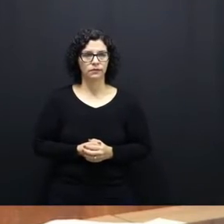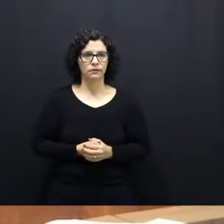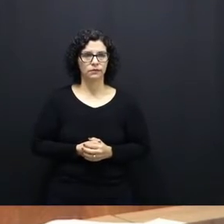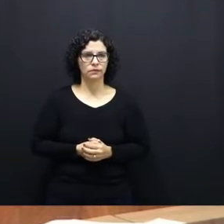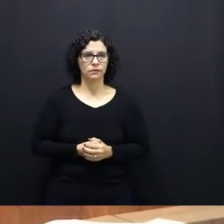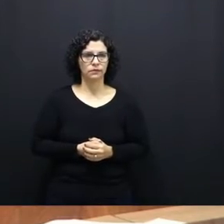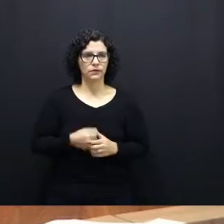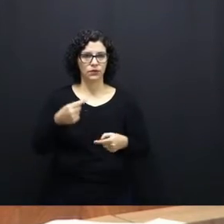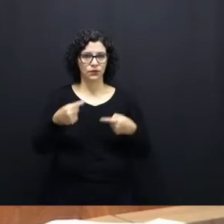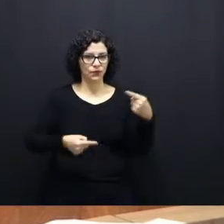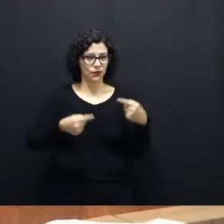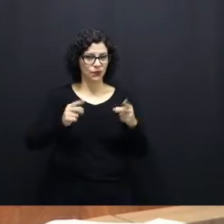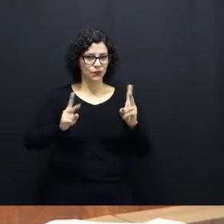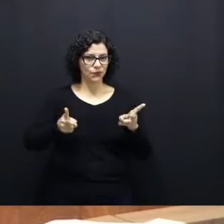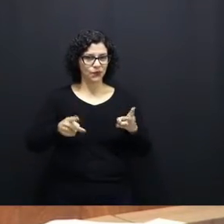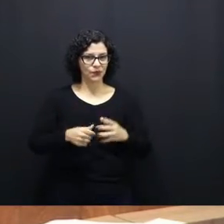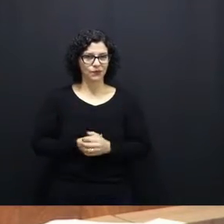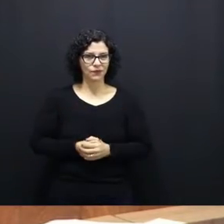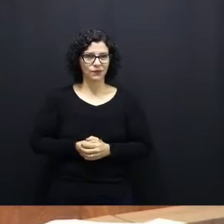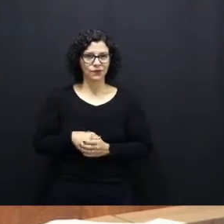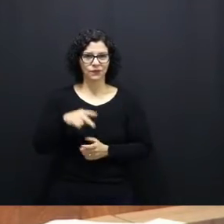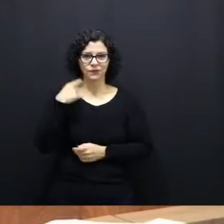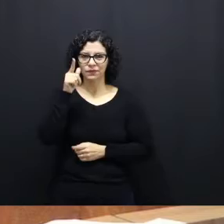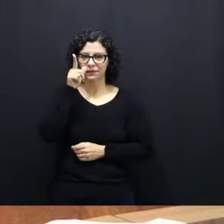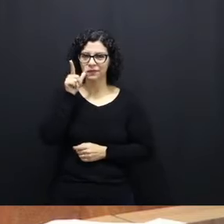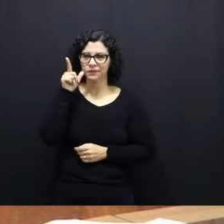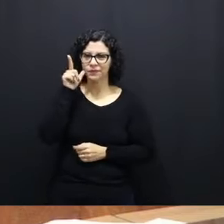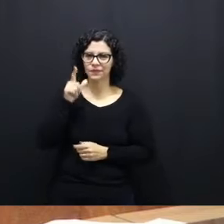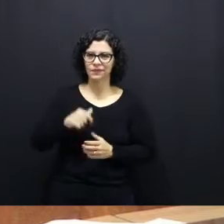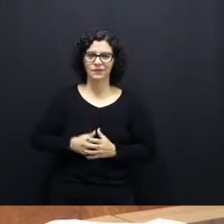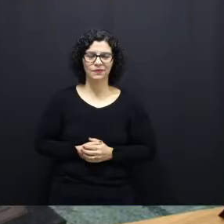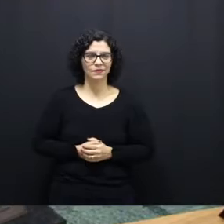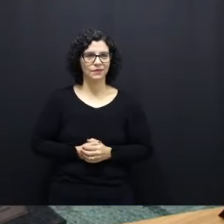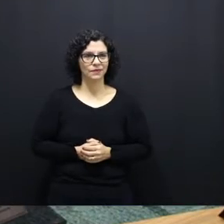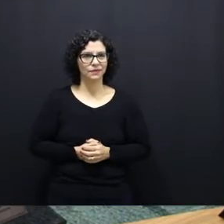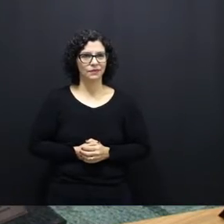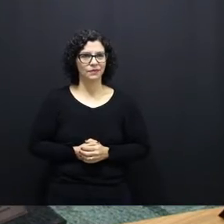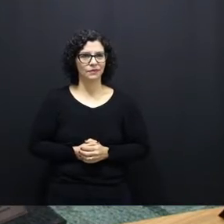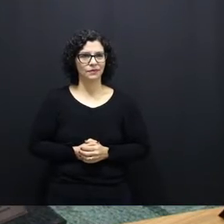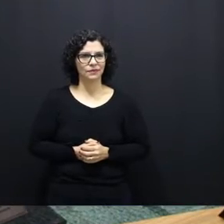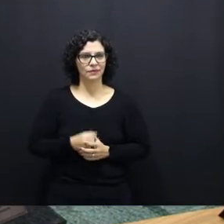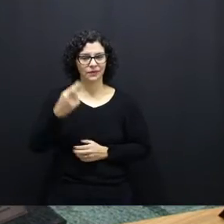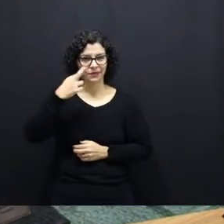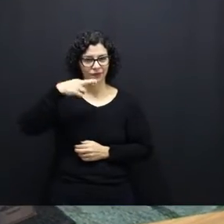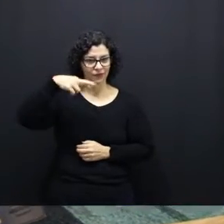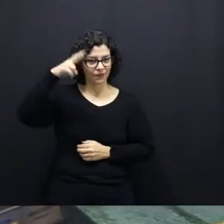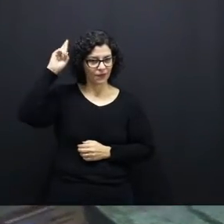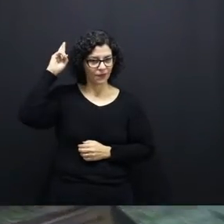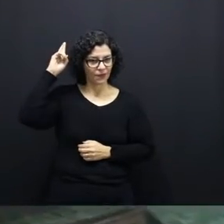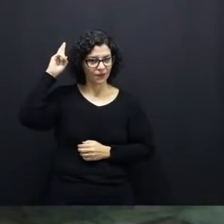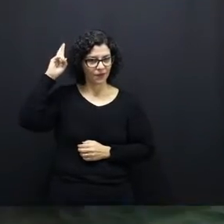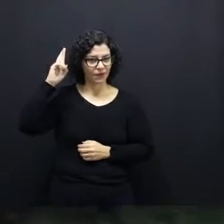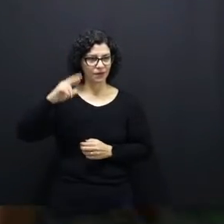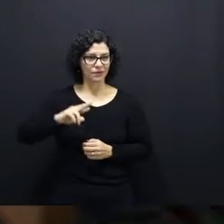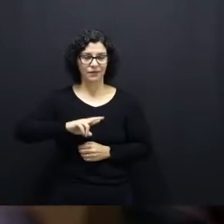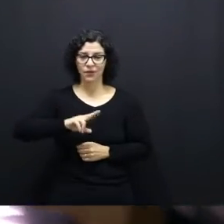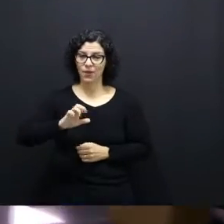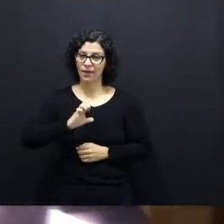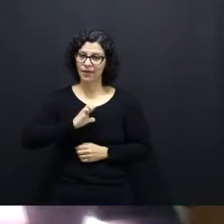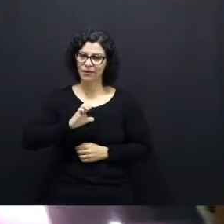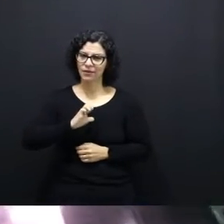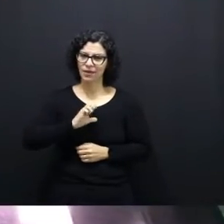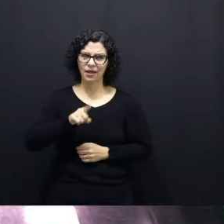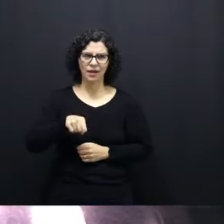a permanência sessão com a palavra Nobre Vereador Luiz Monteiro o companheiro Renan até o leque estande